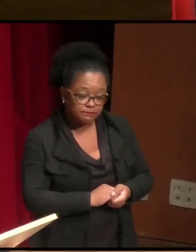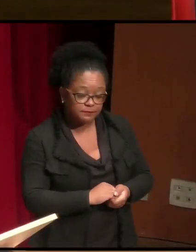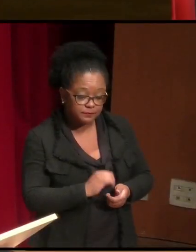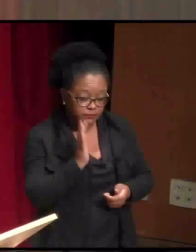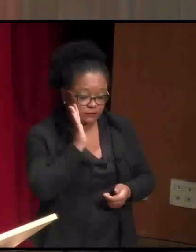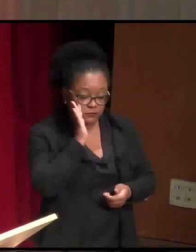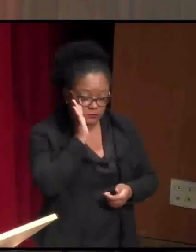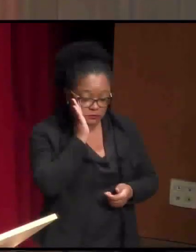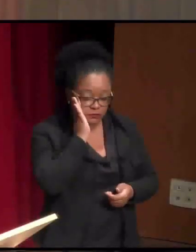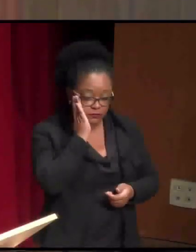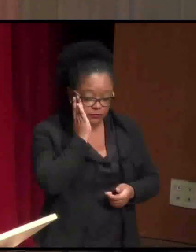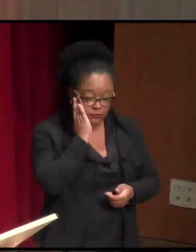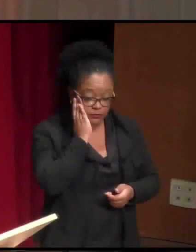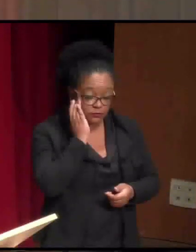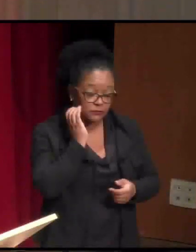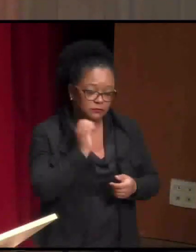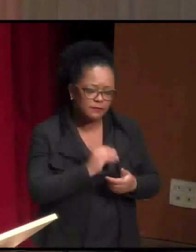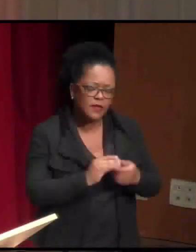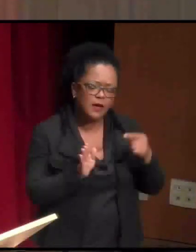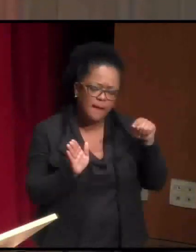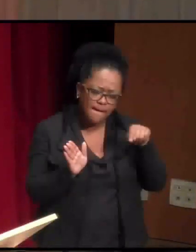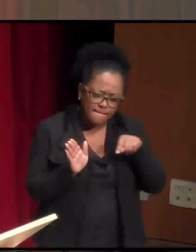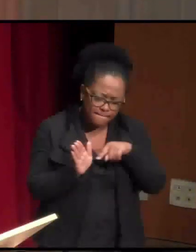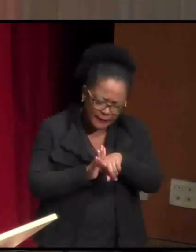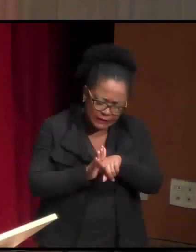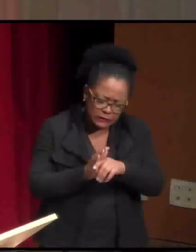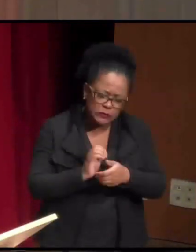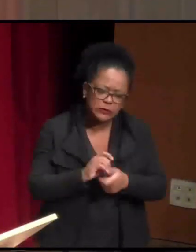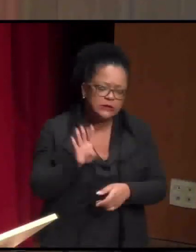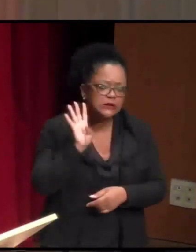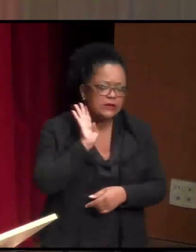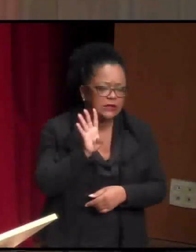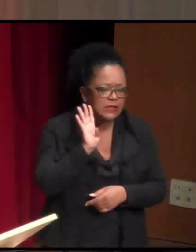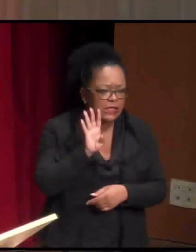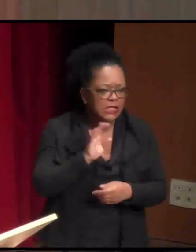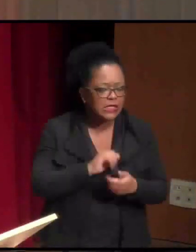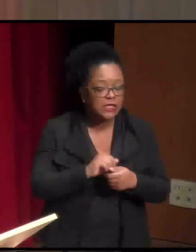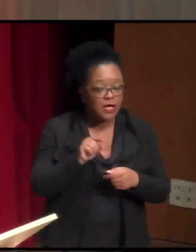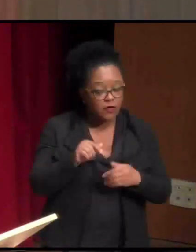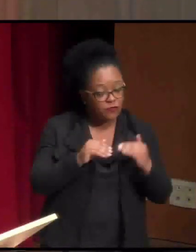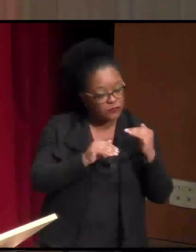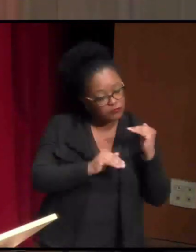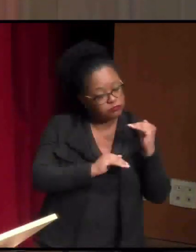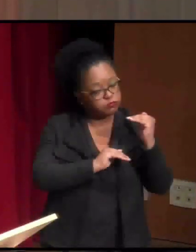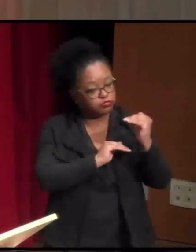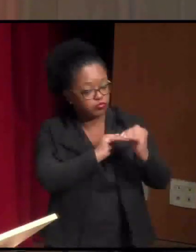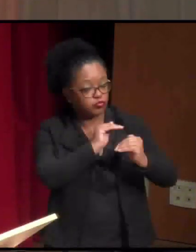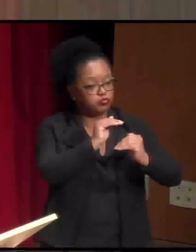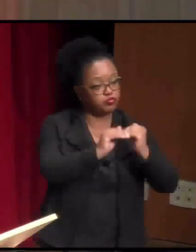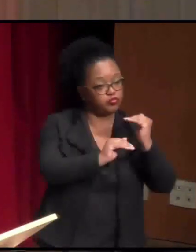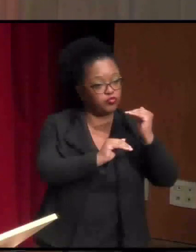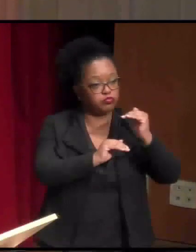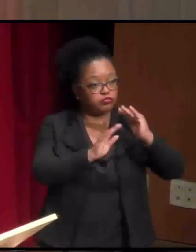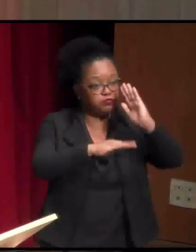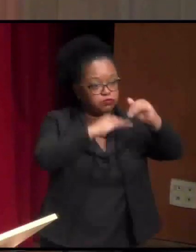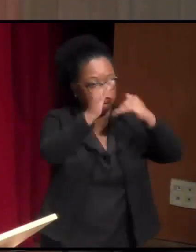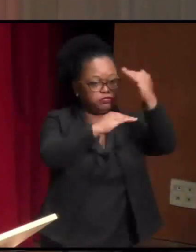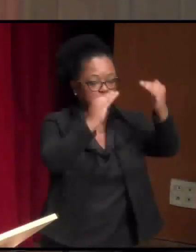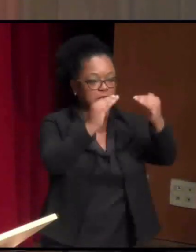acho impressionante como você galgou de estudo em estudo uma superação para,